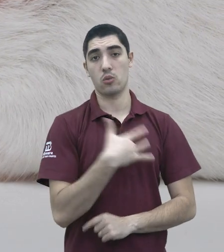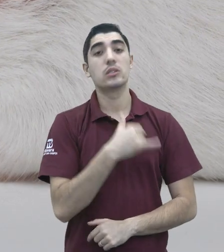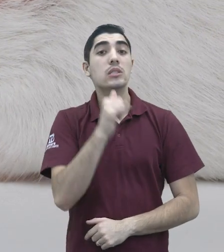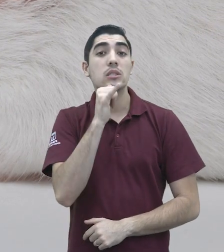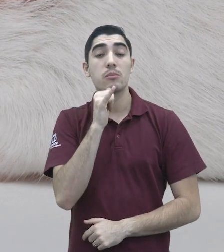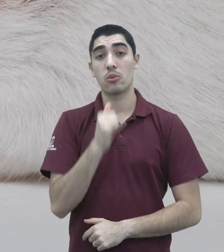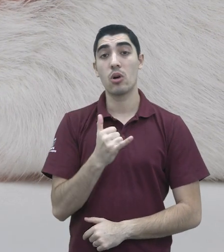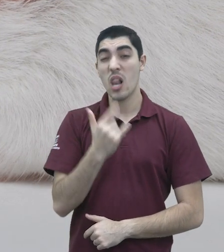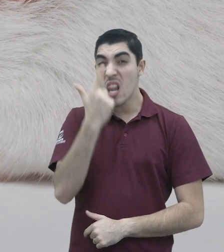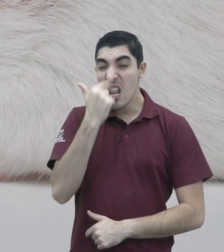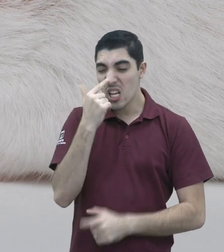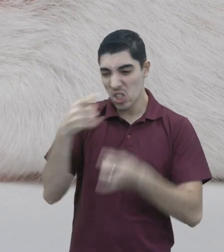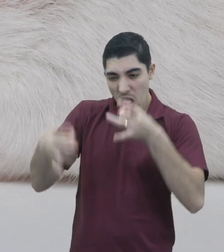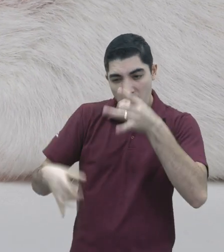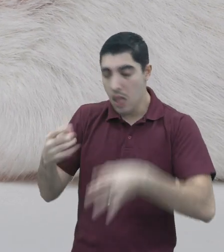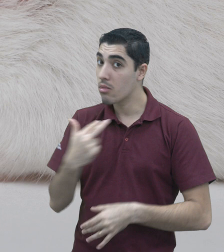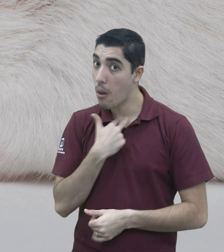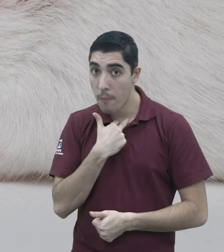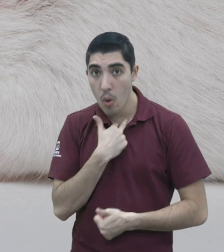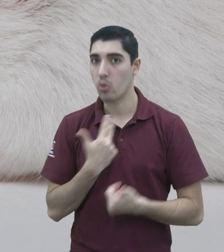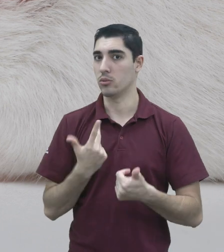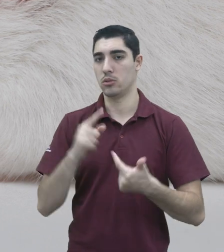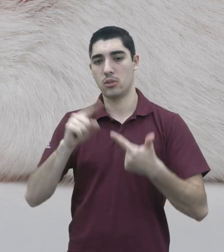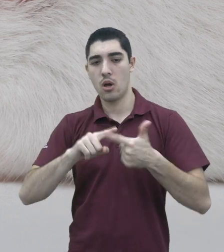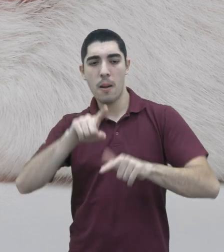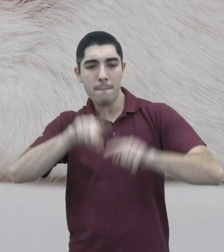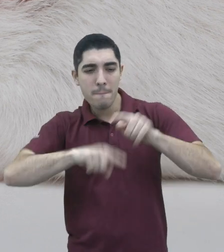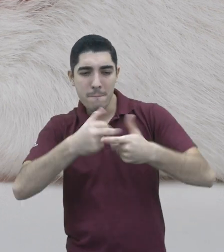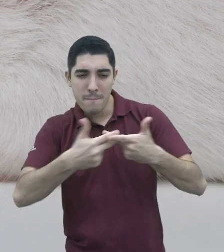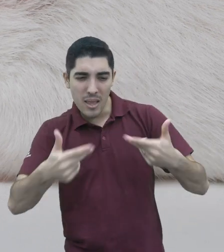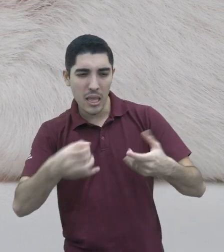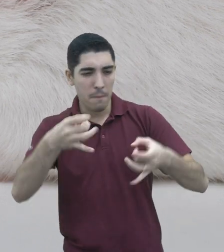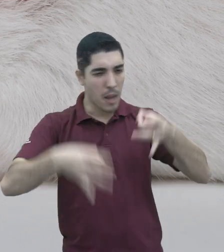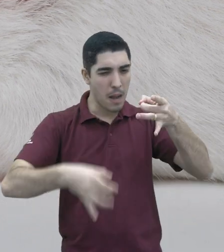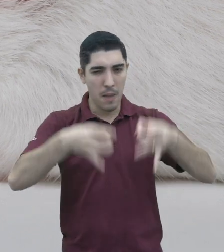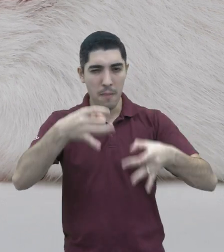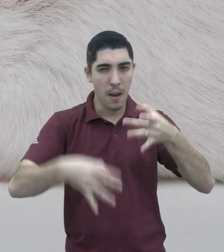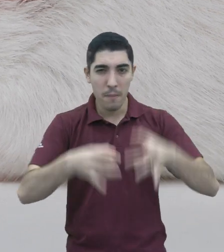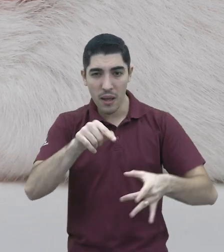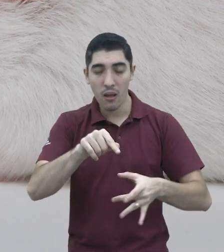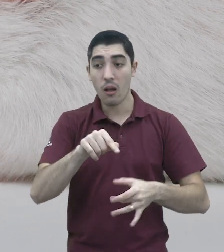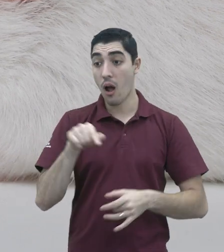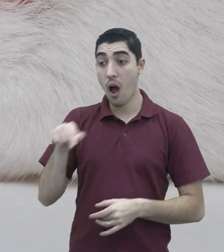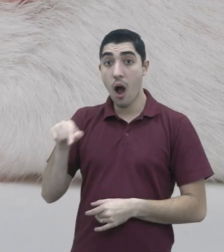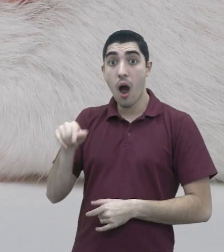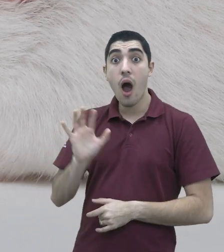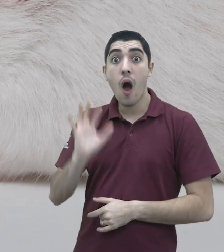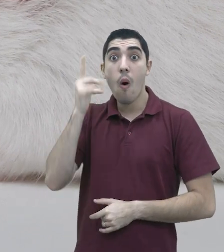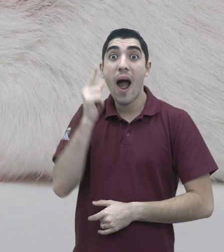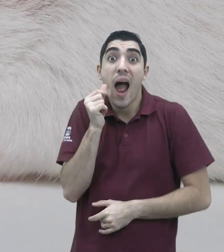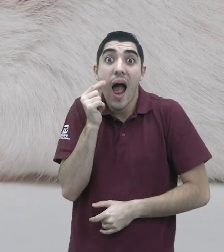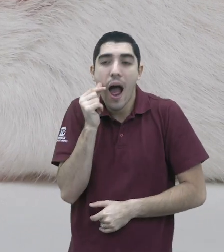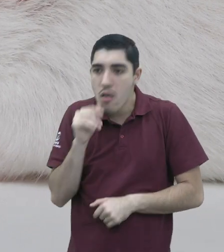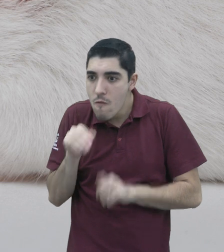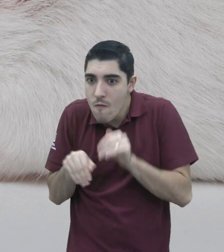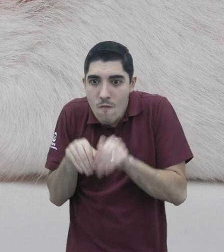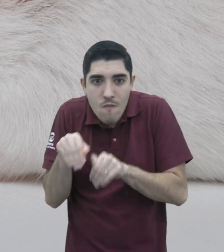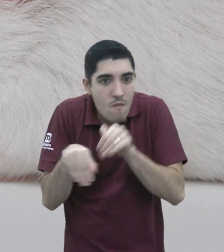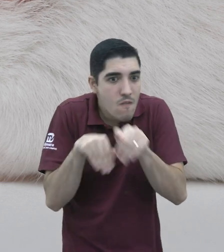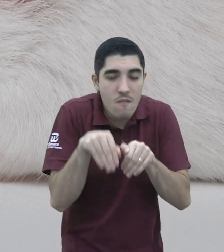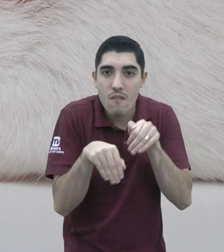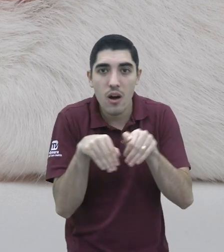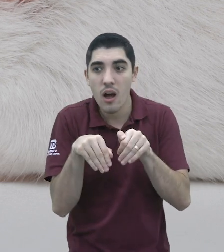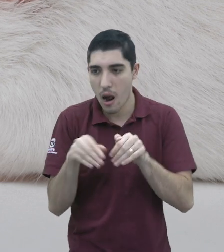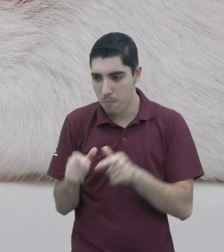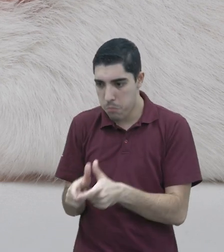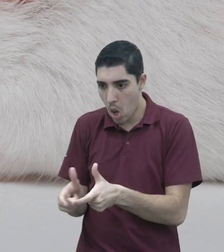Um deles proíbe o acúmulo de lixo, restos de cozinha ou materiais orgânicos de qualquer natureza que possam atrair ratos